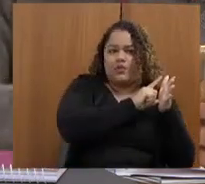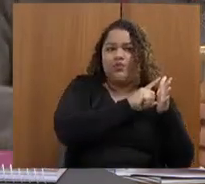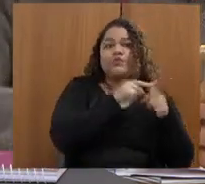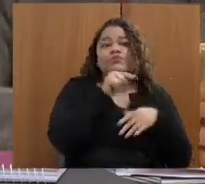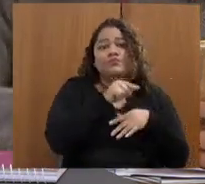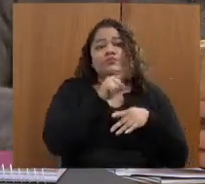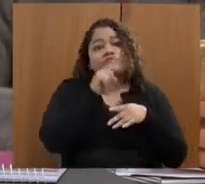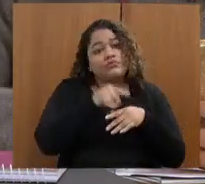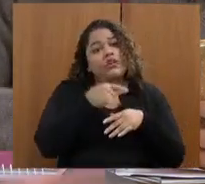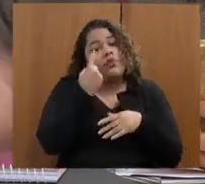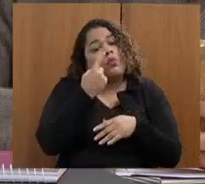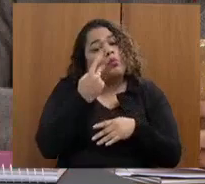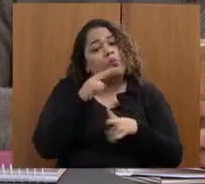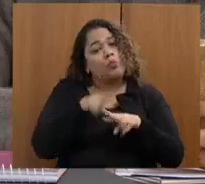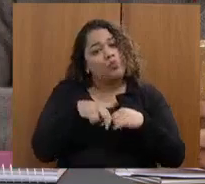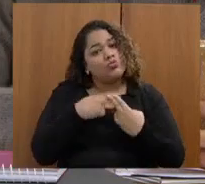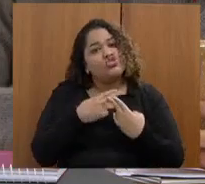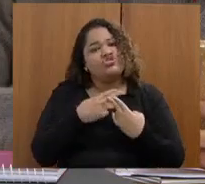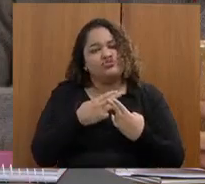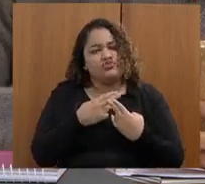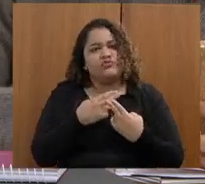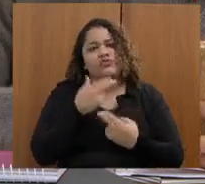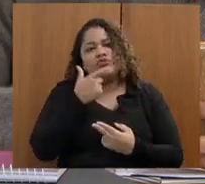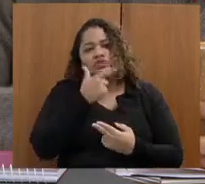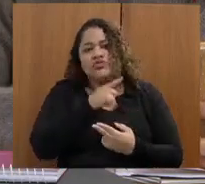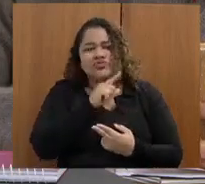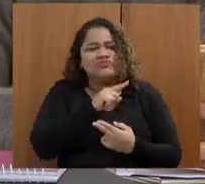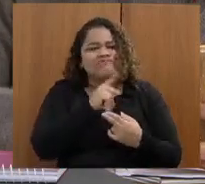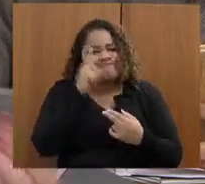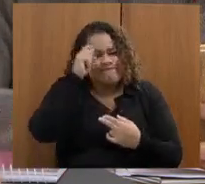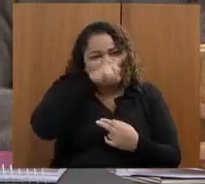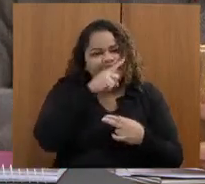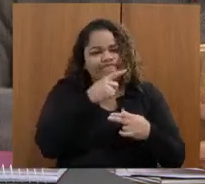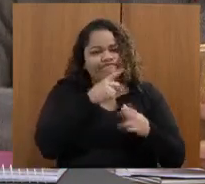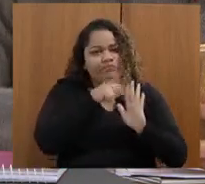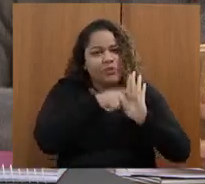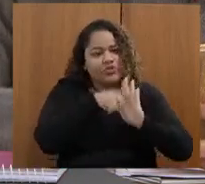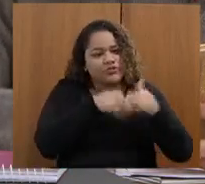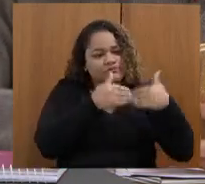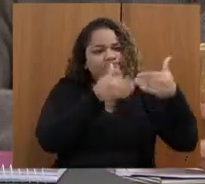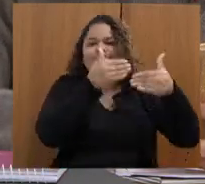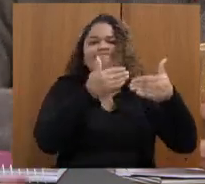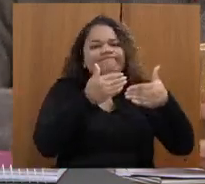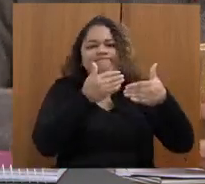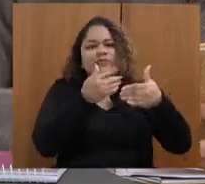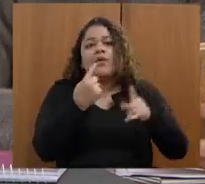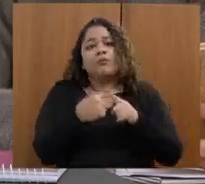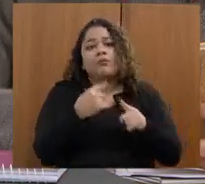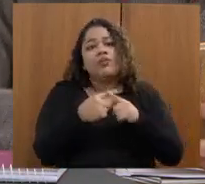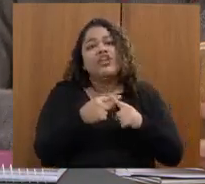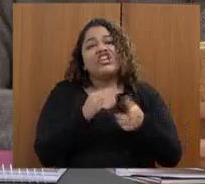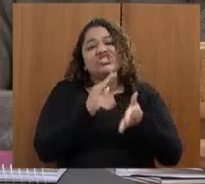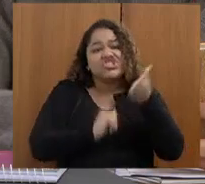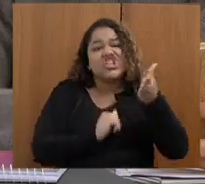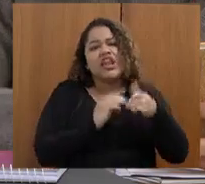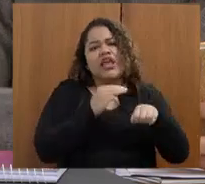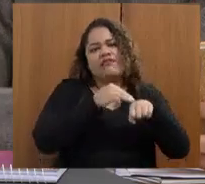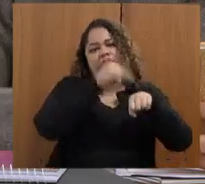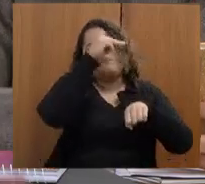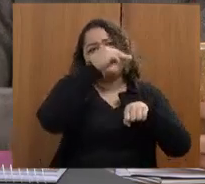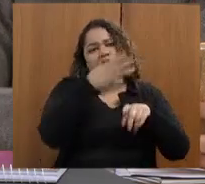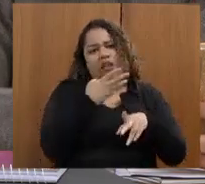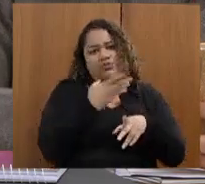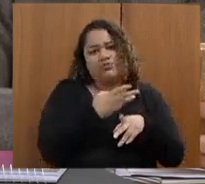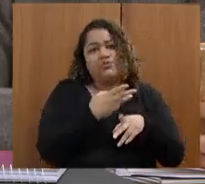Perspectiva da dificuldade do projeto avançar ele era um projeto que retirava a nível de carreira da Educação